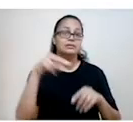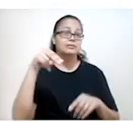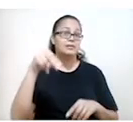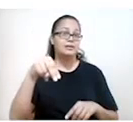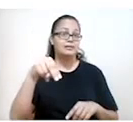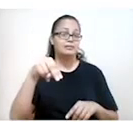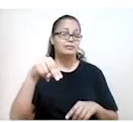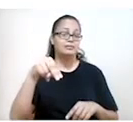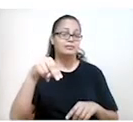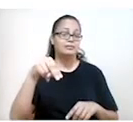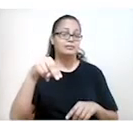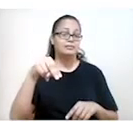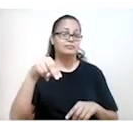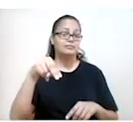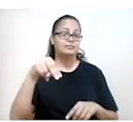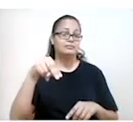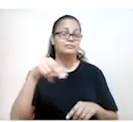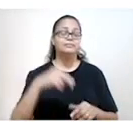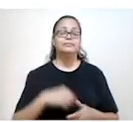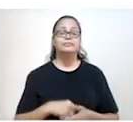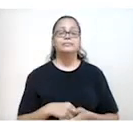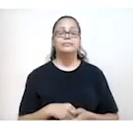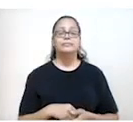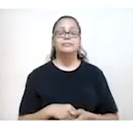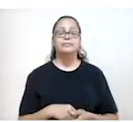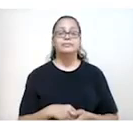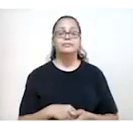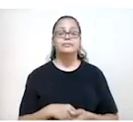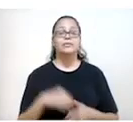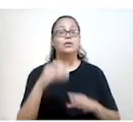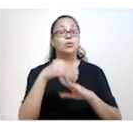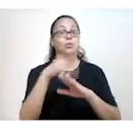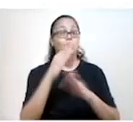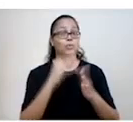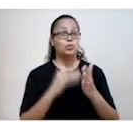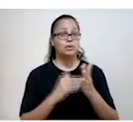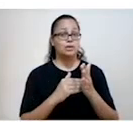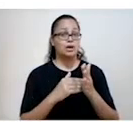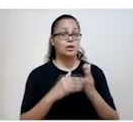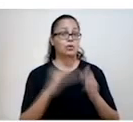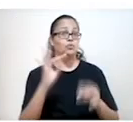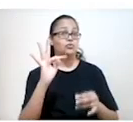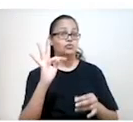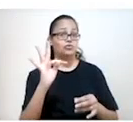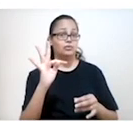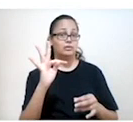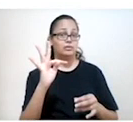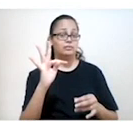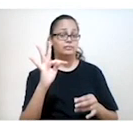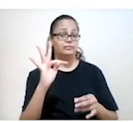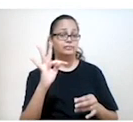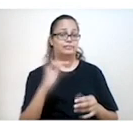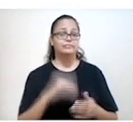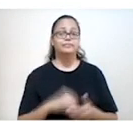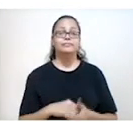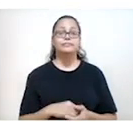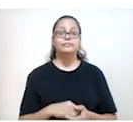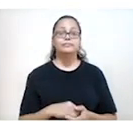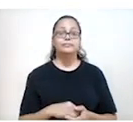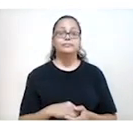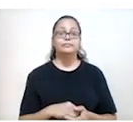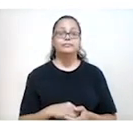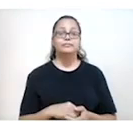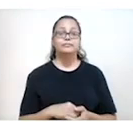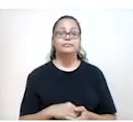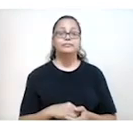n. Então, aqui chamando o total de quadrados de t. Então, o total de quadrados